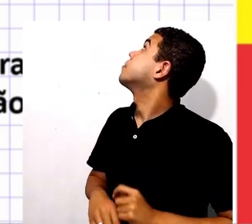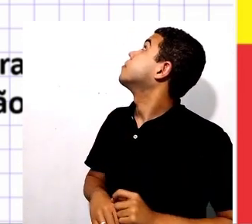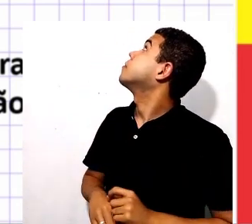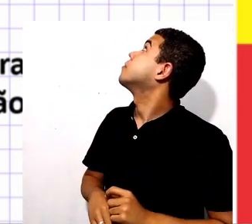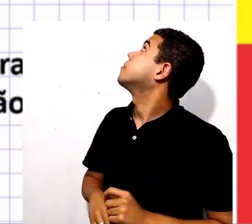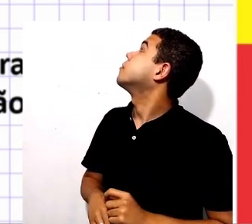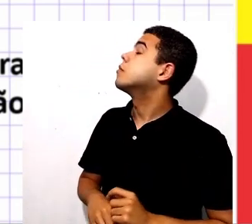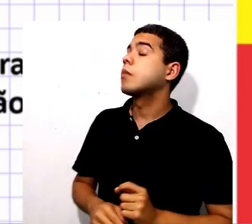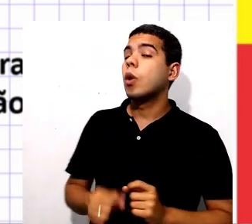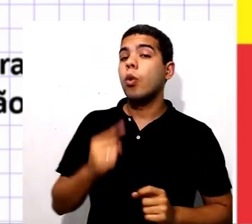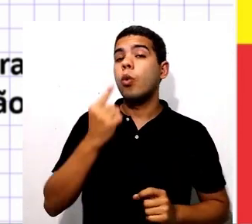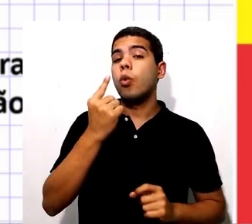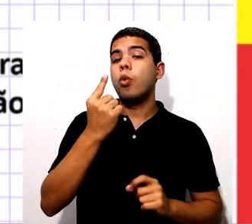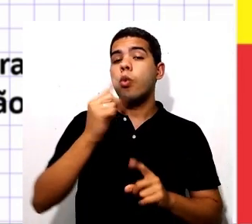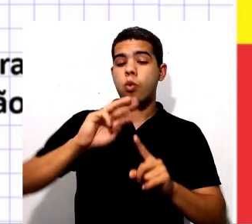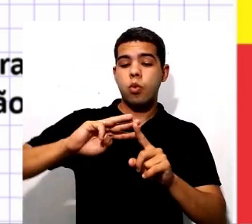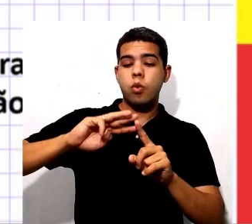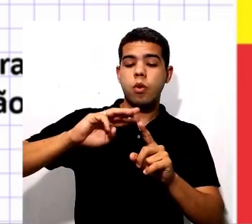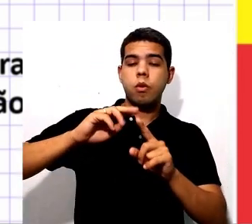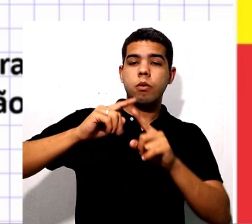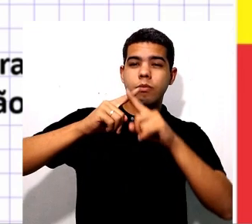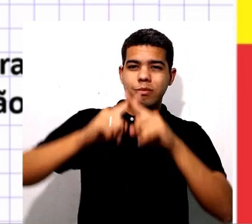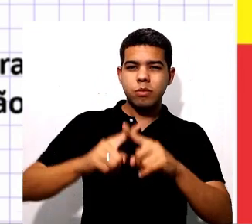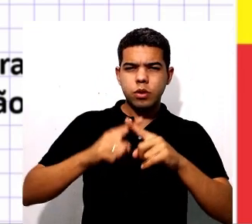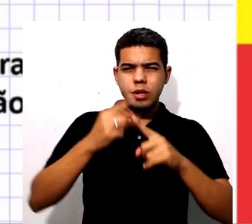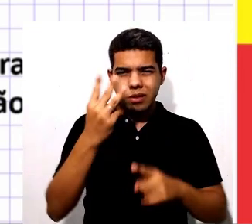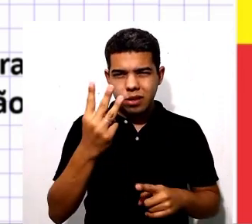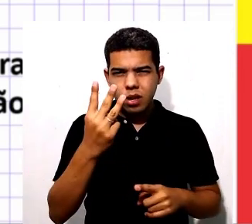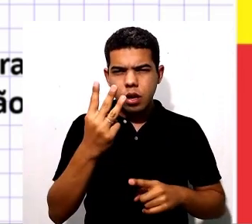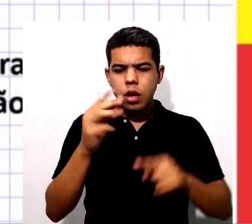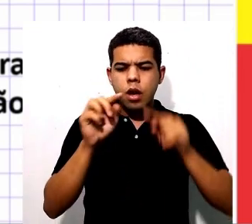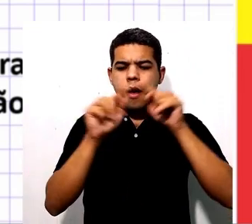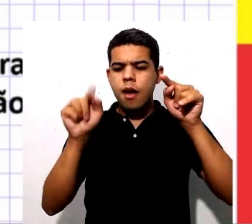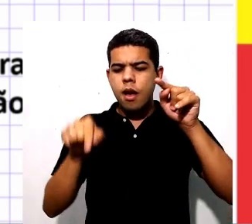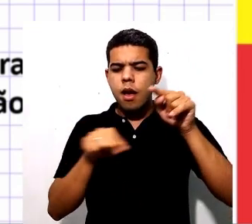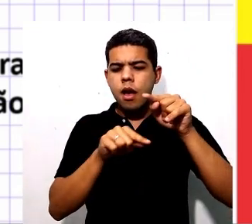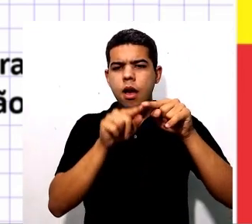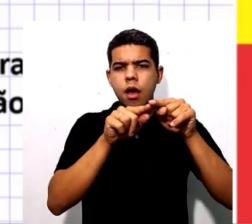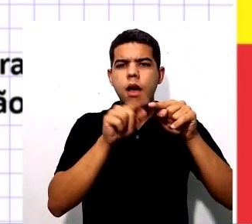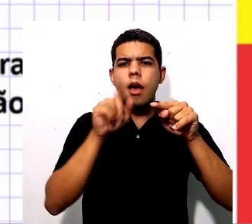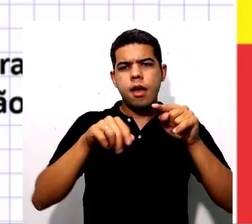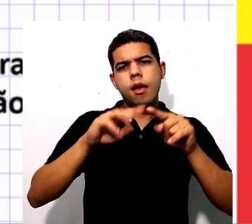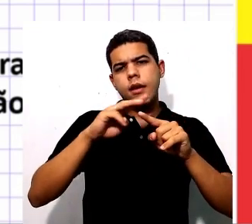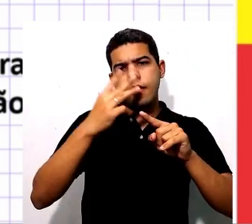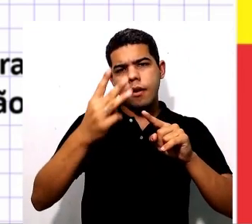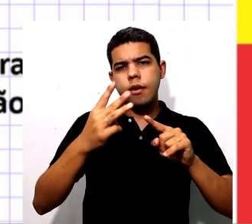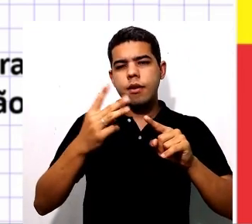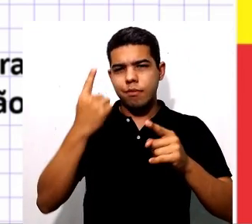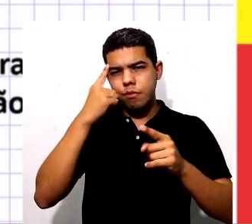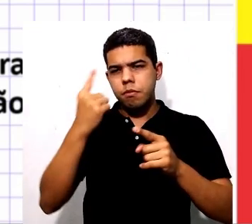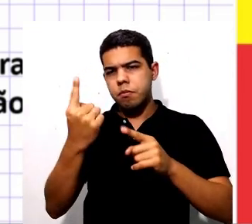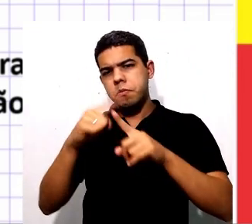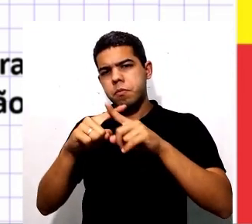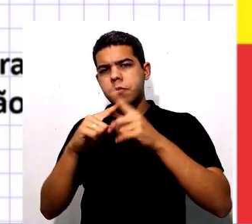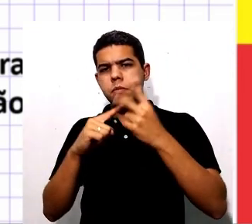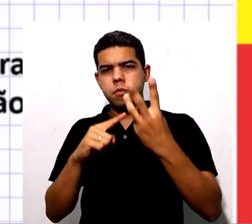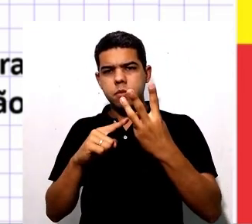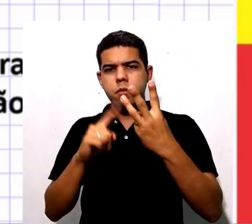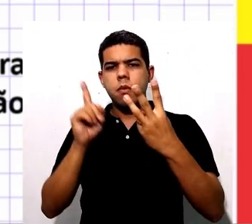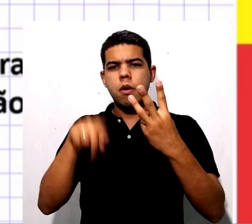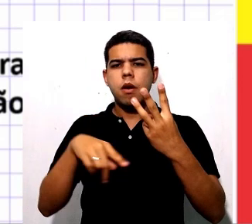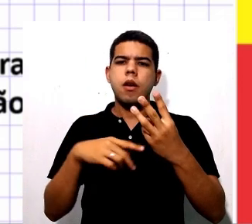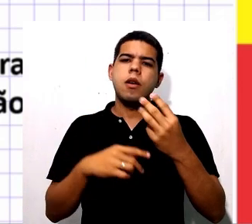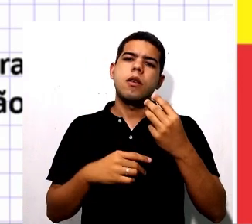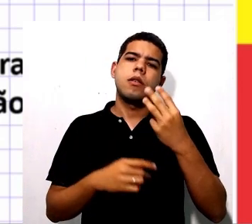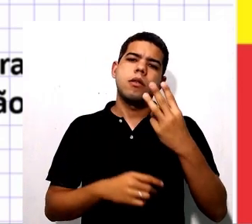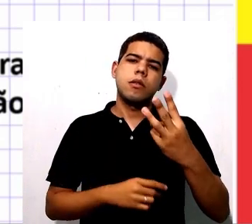com todos os lados? Show de bola. Vão ser 3 por quê? 1 vezes 3 é 3. Então, ó, 3. E os outros